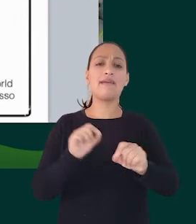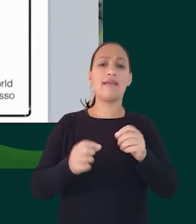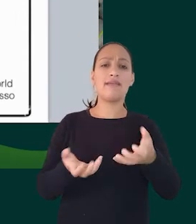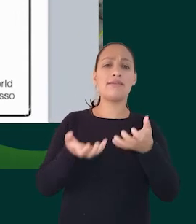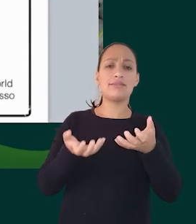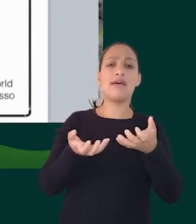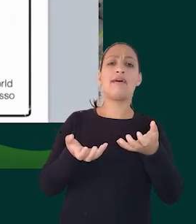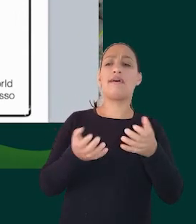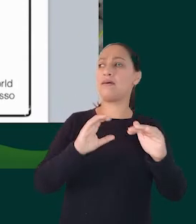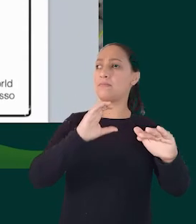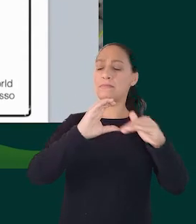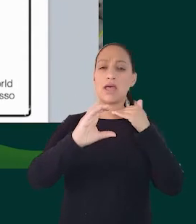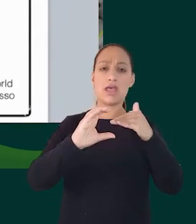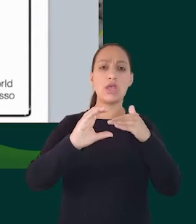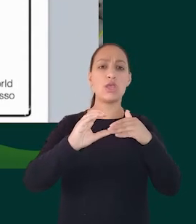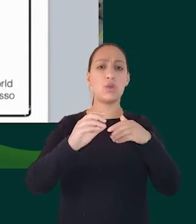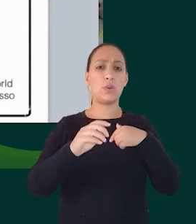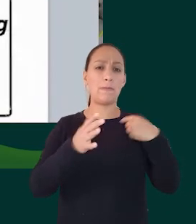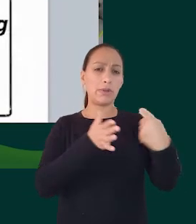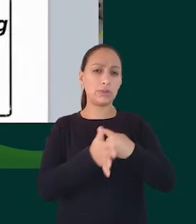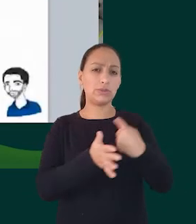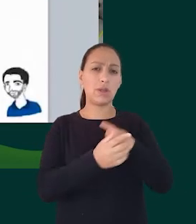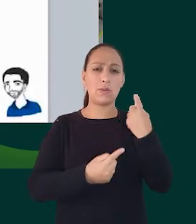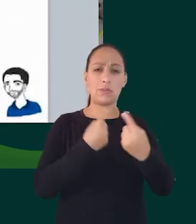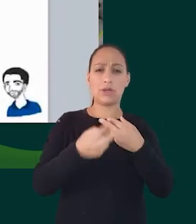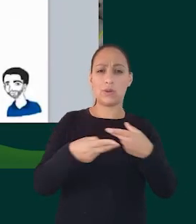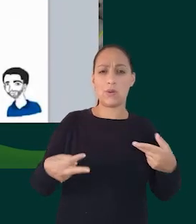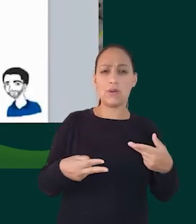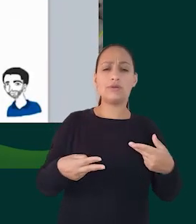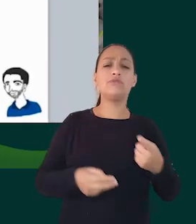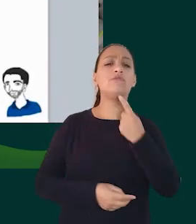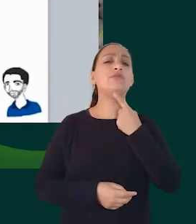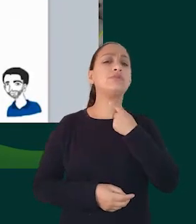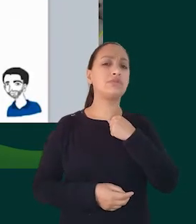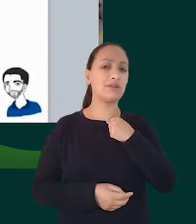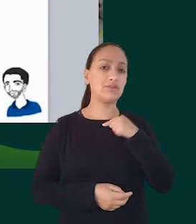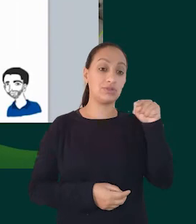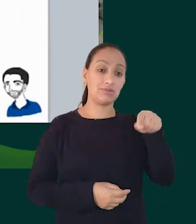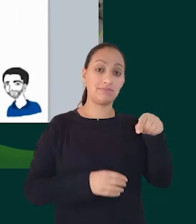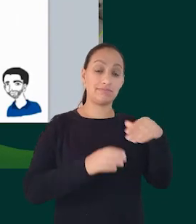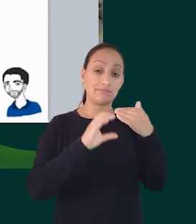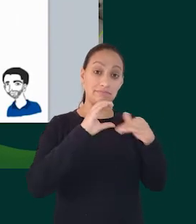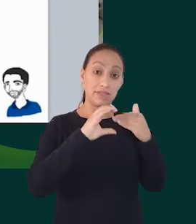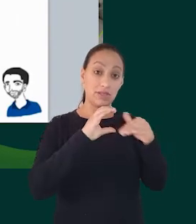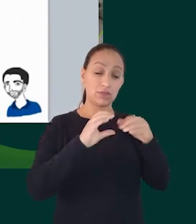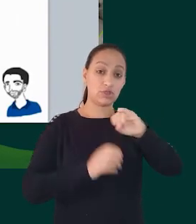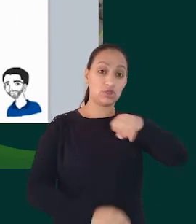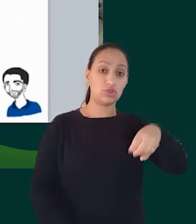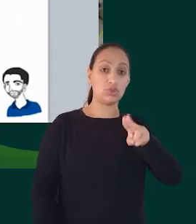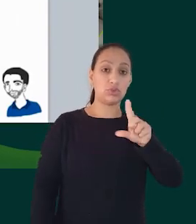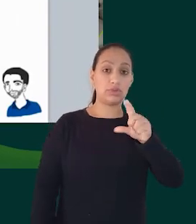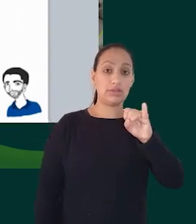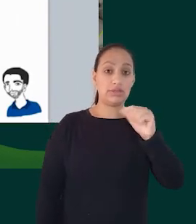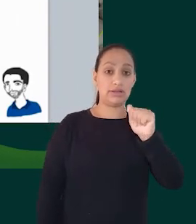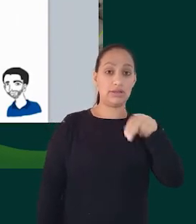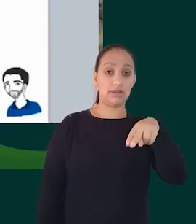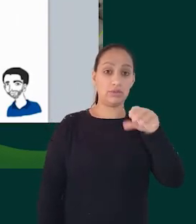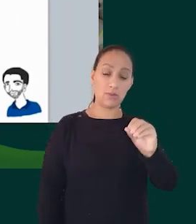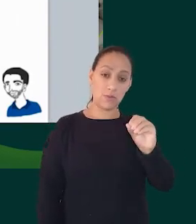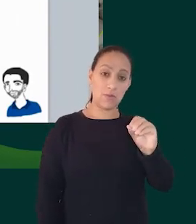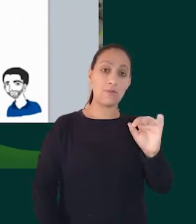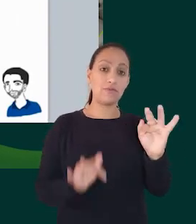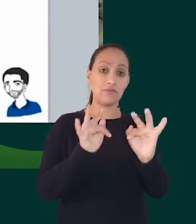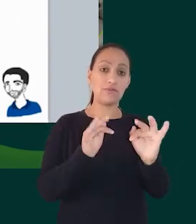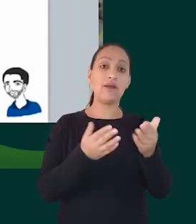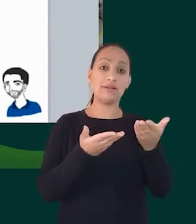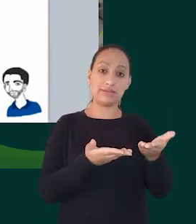mandar e-mail, quiser questionar alguma coisa, fica à vontade. Aqui está o meu e-mail ali embaixo, julianovc@fevale.br. E quem quiser perguntar